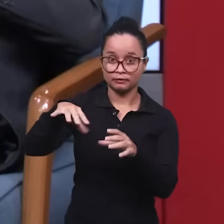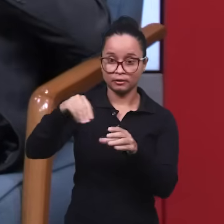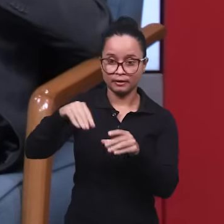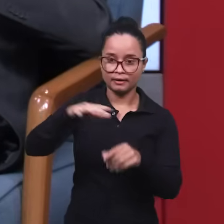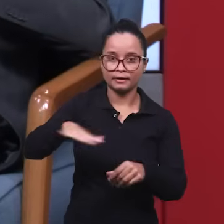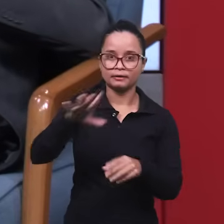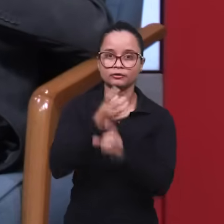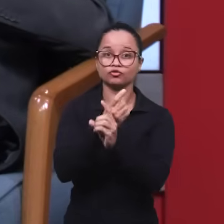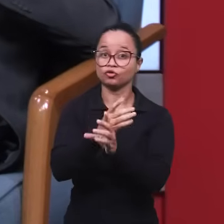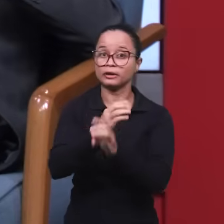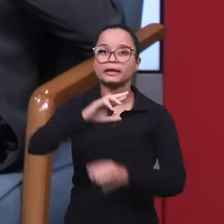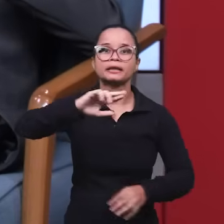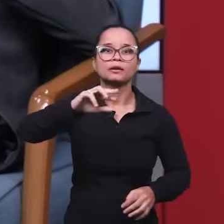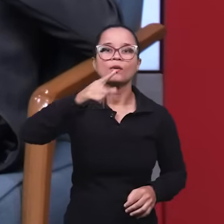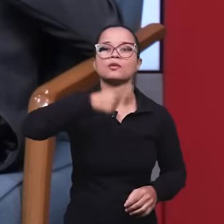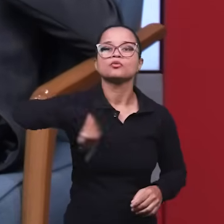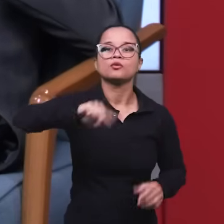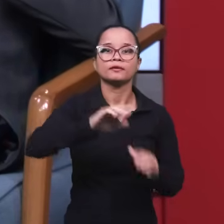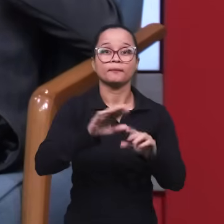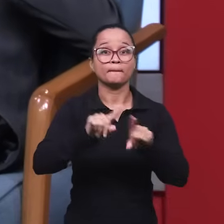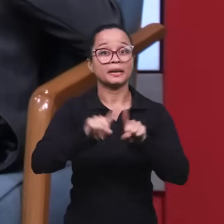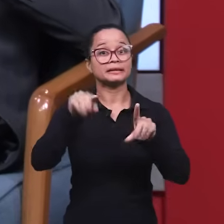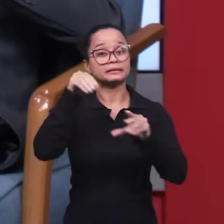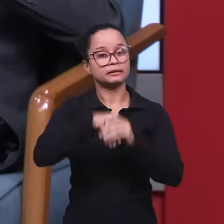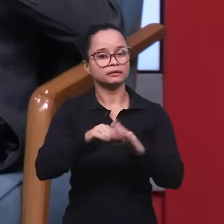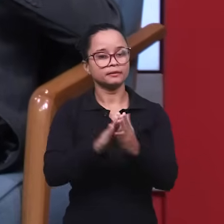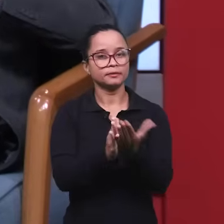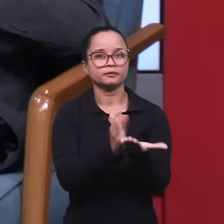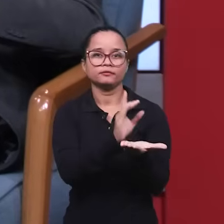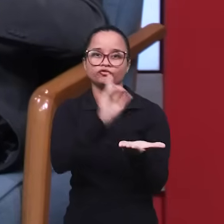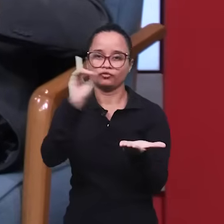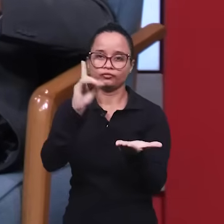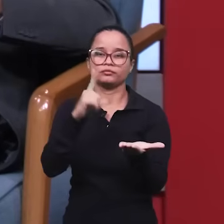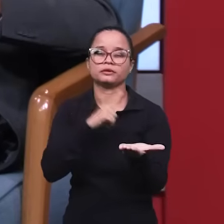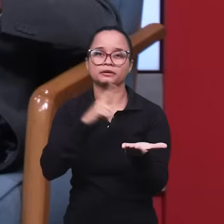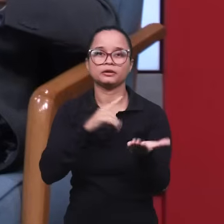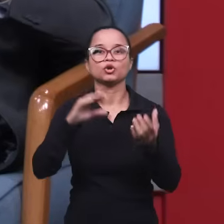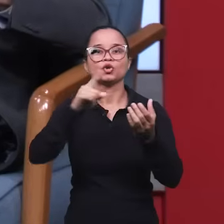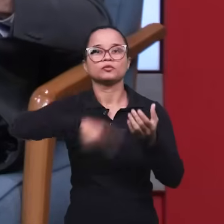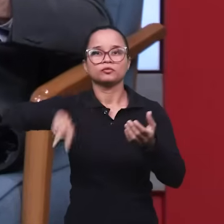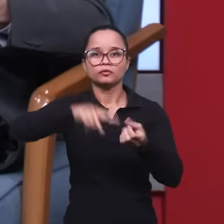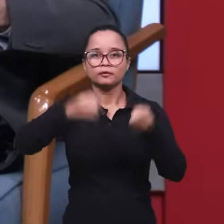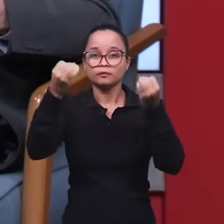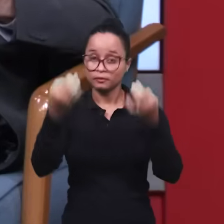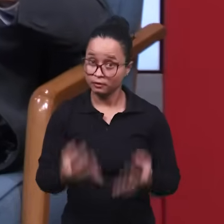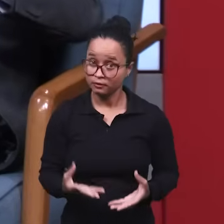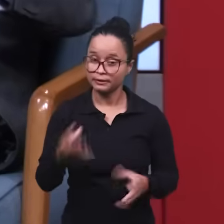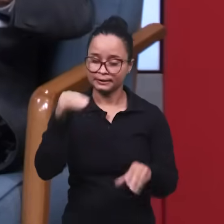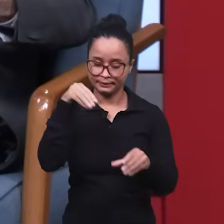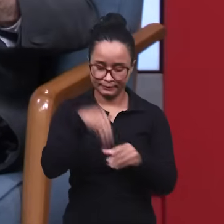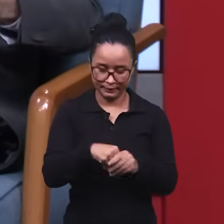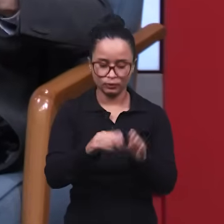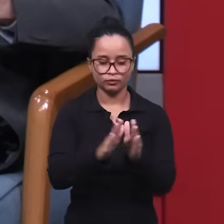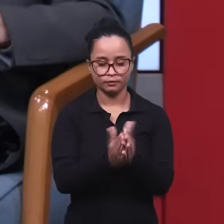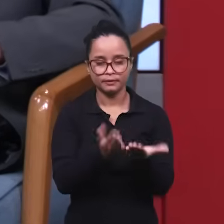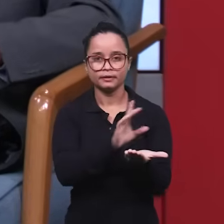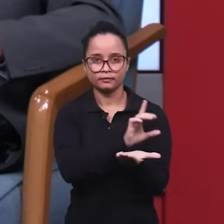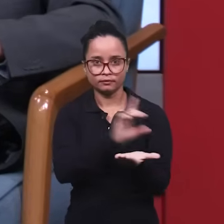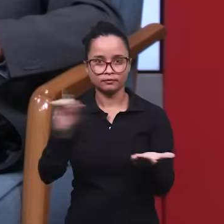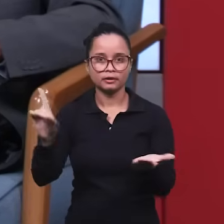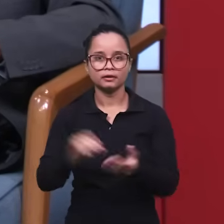arcabouço doutrinário que não é nosso, que é bíblico, nós estamos falando daquilo que está